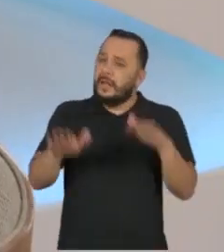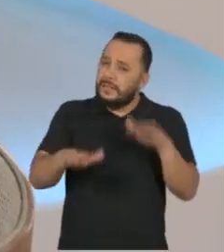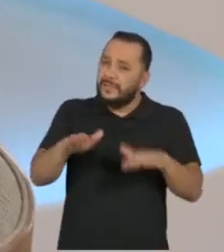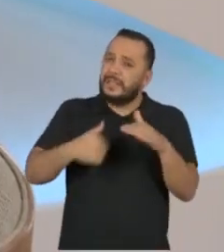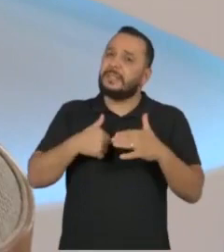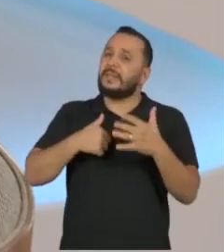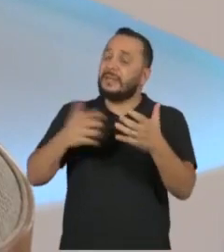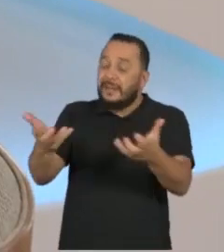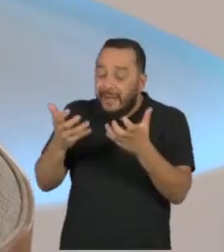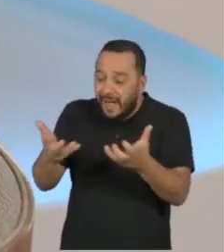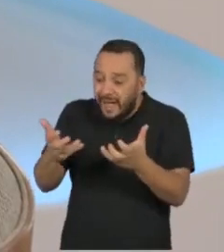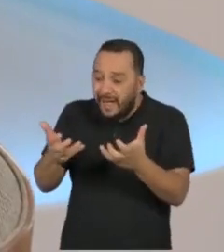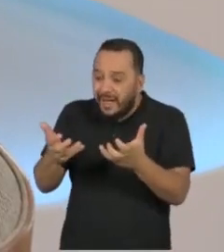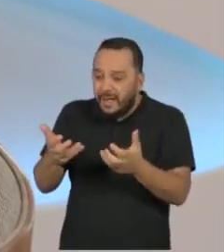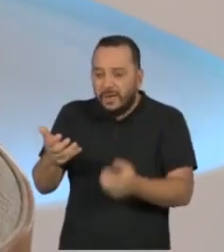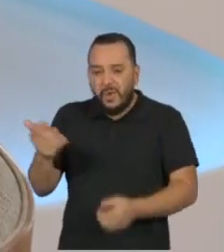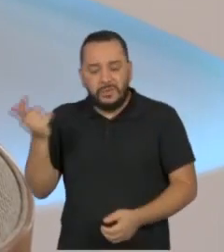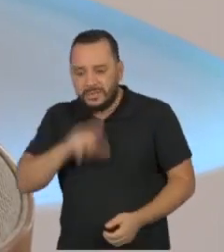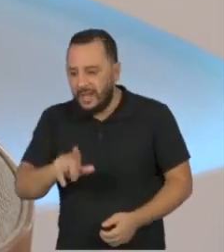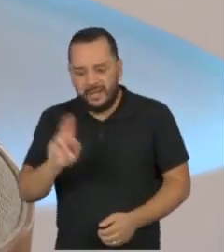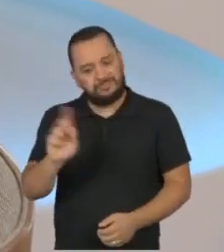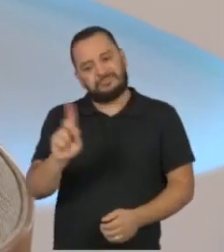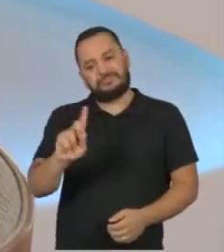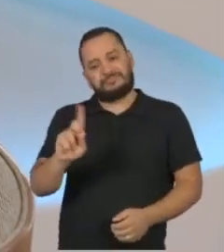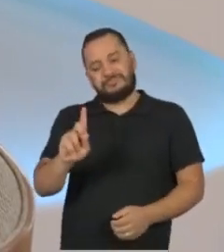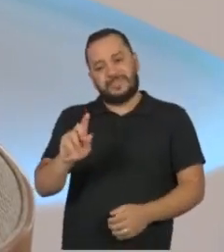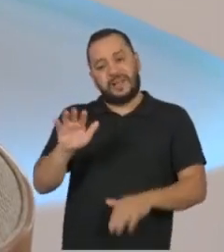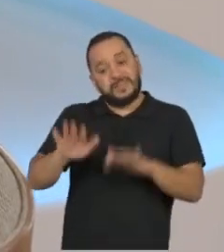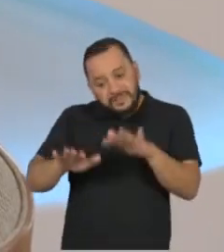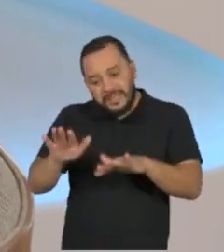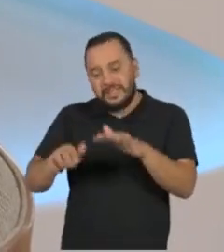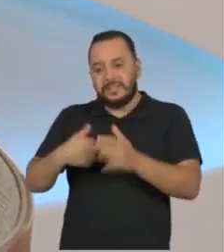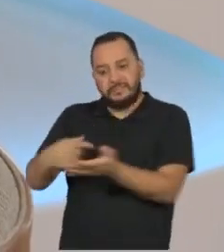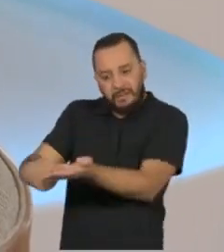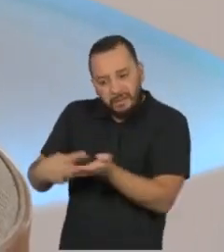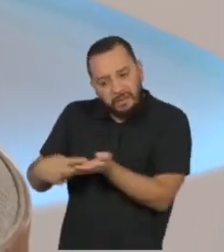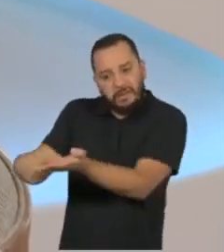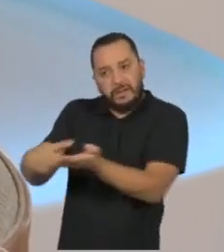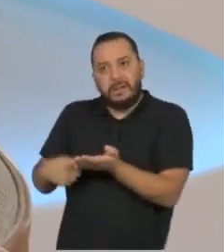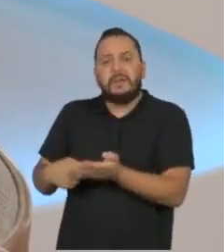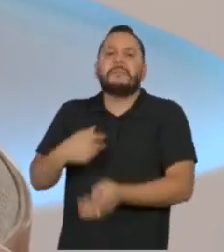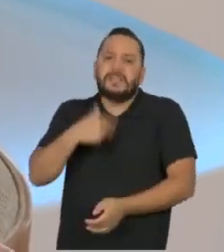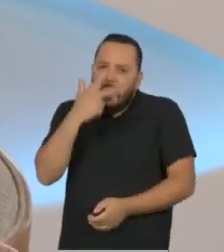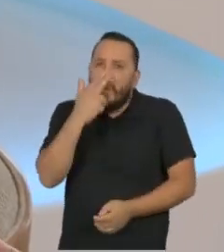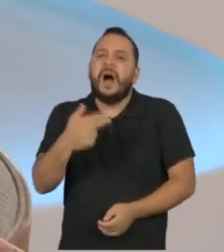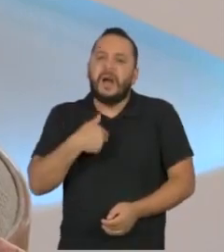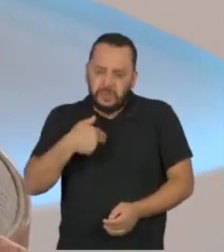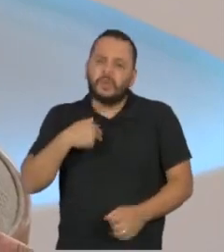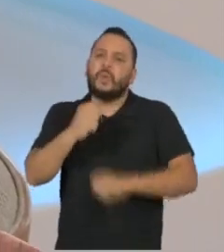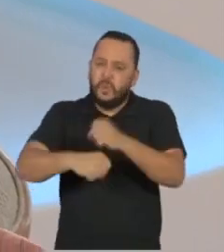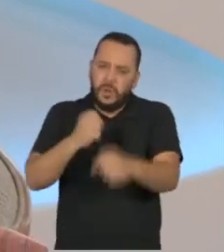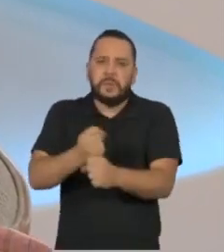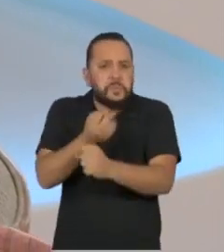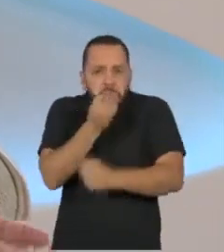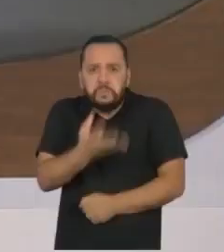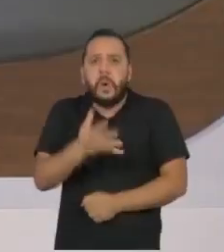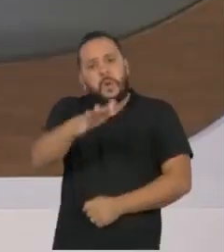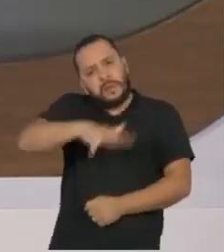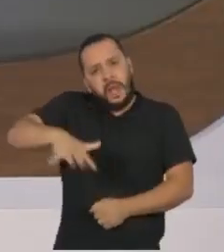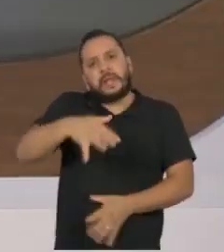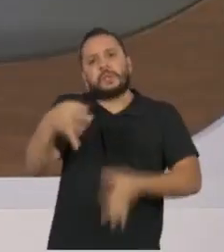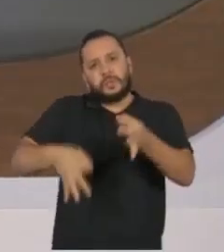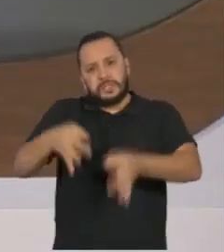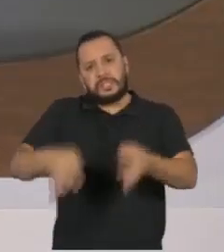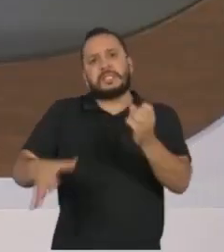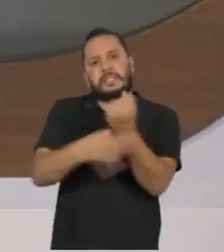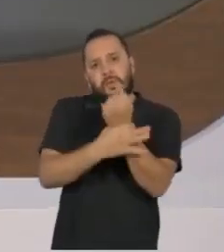pretende se consegue. Mas a minha visão geral é que foi um ano de sucesso para a área da justiça e